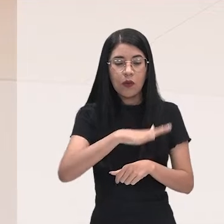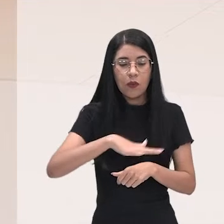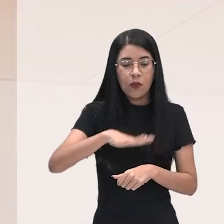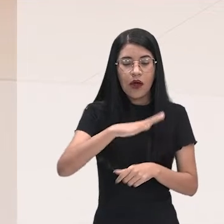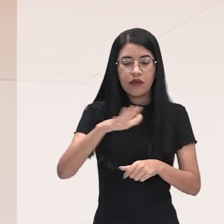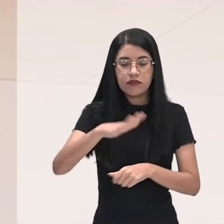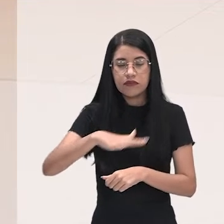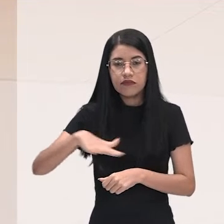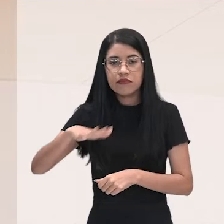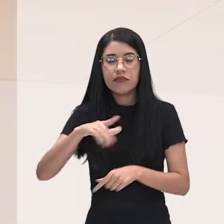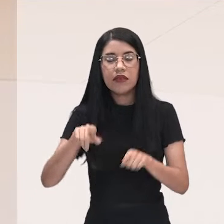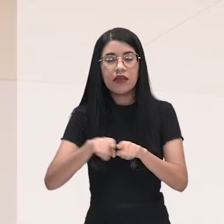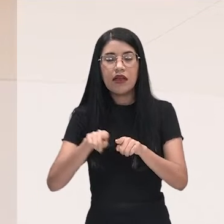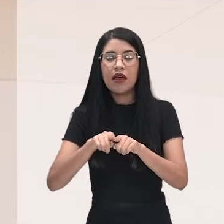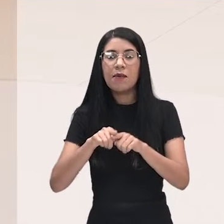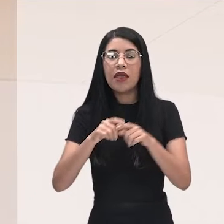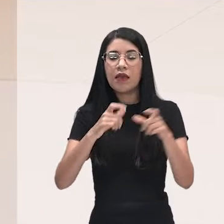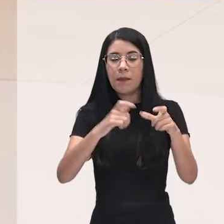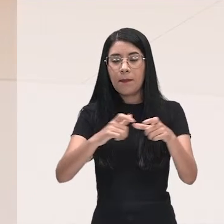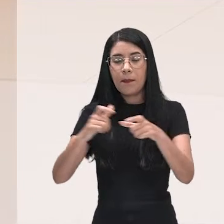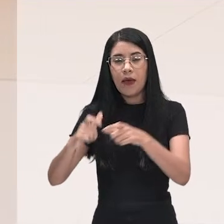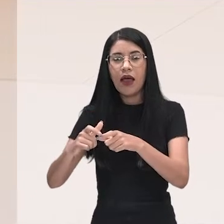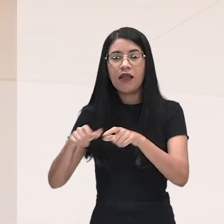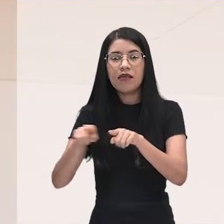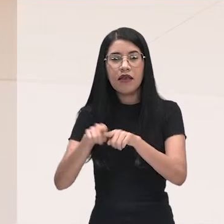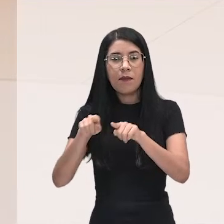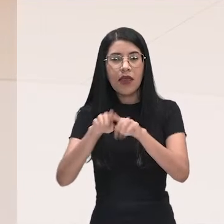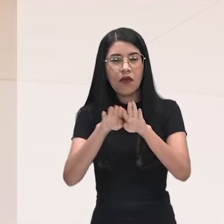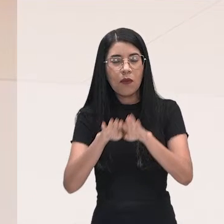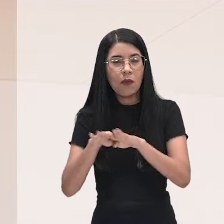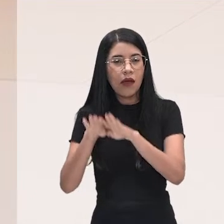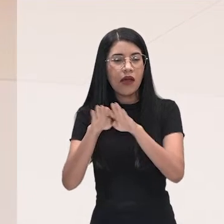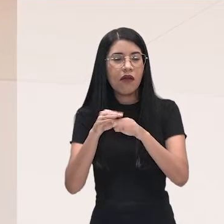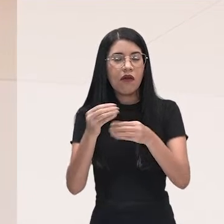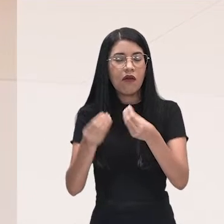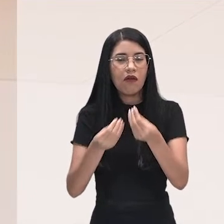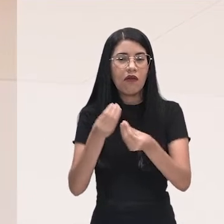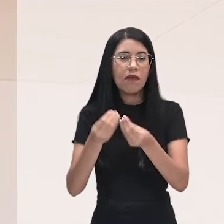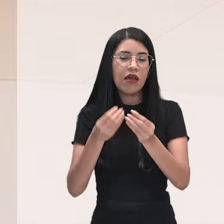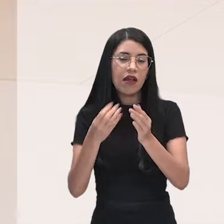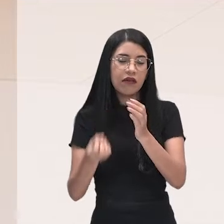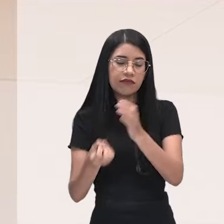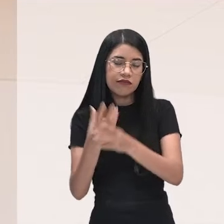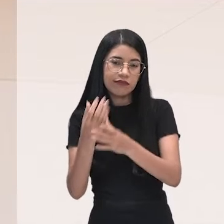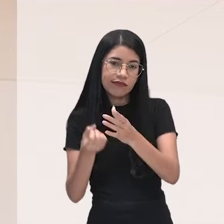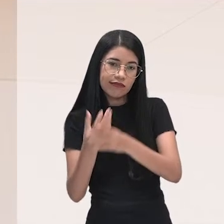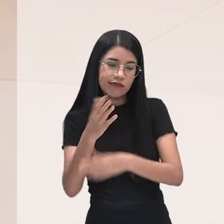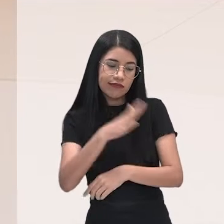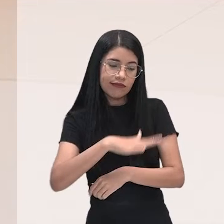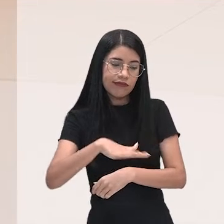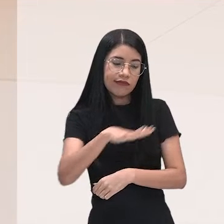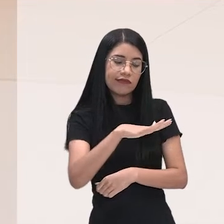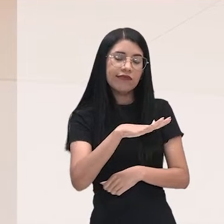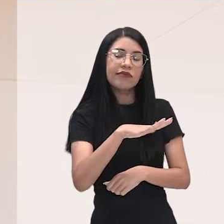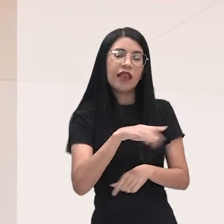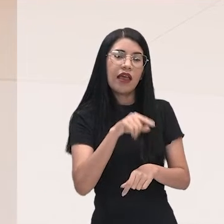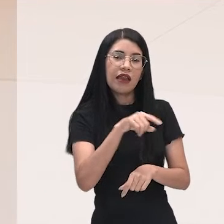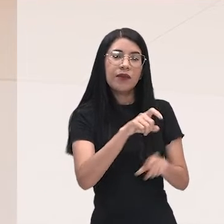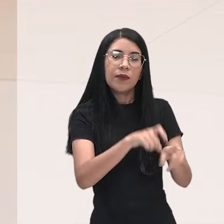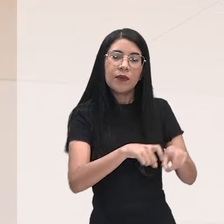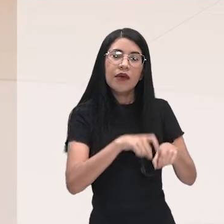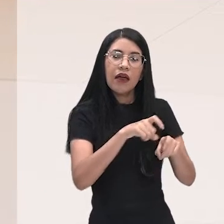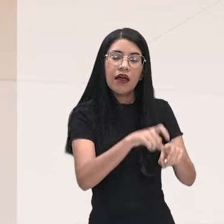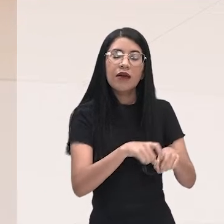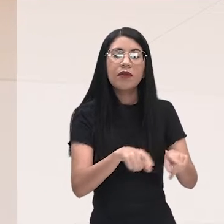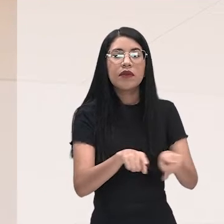com elementos considerados repulsivos, como o cercamento das terras. E as cidades, por outro lado, se tornam ali espaços atrativos. O